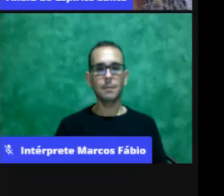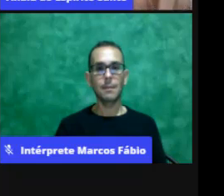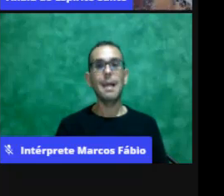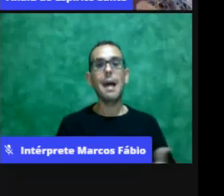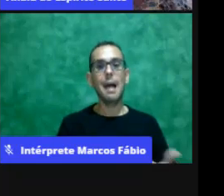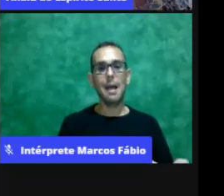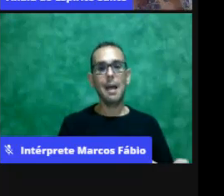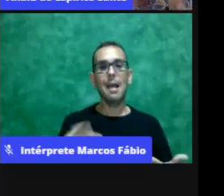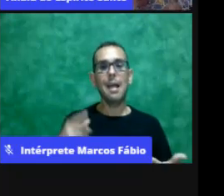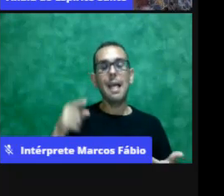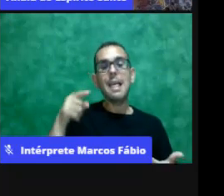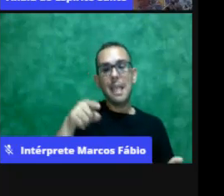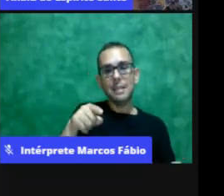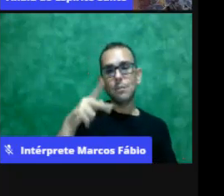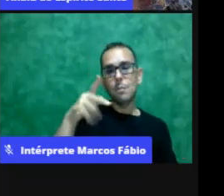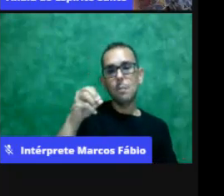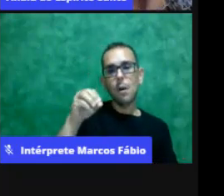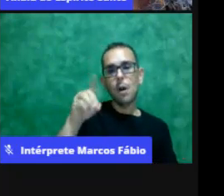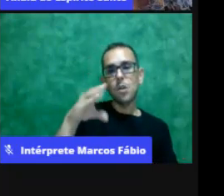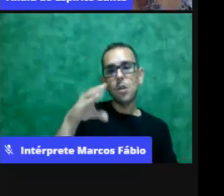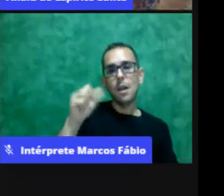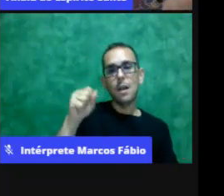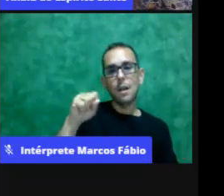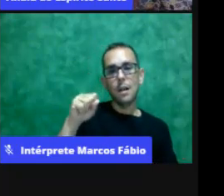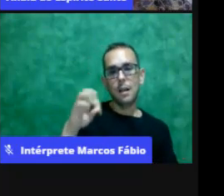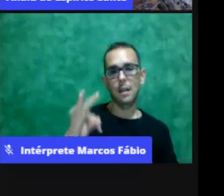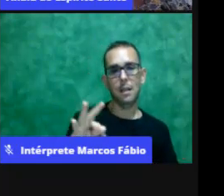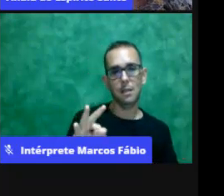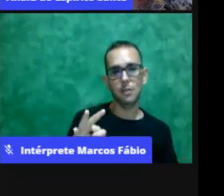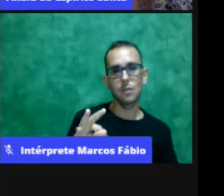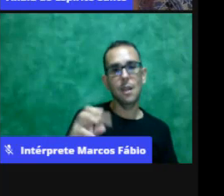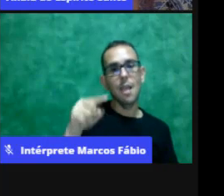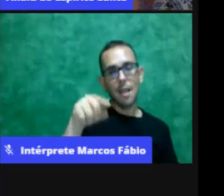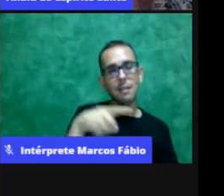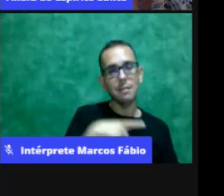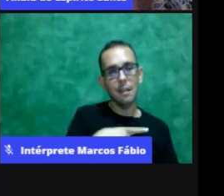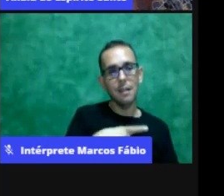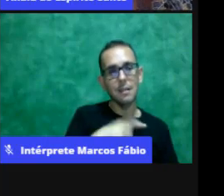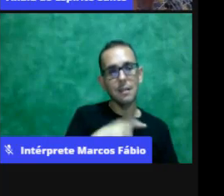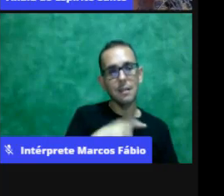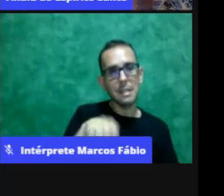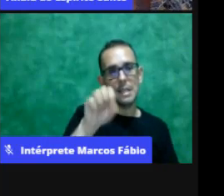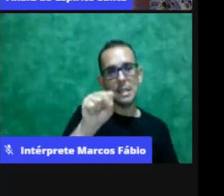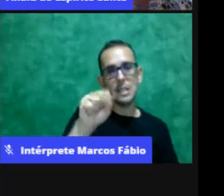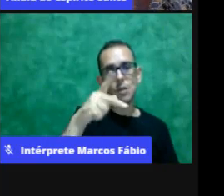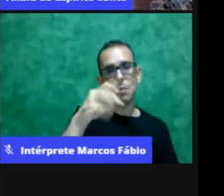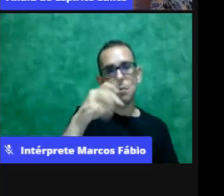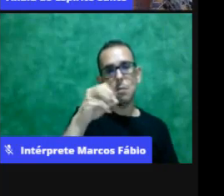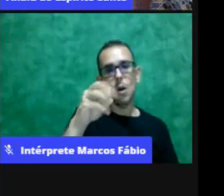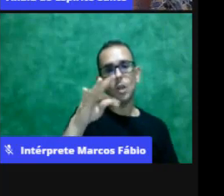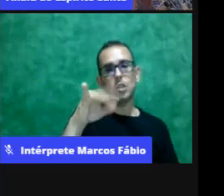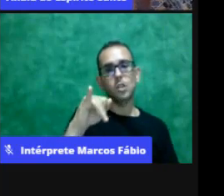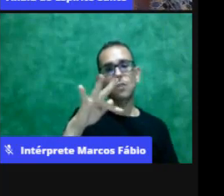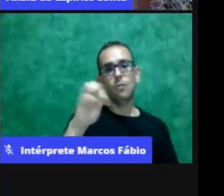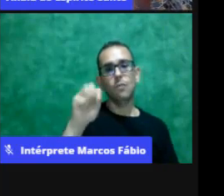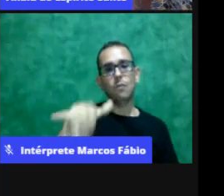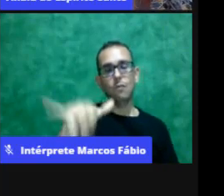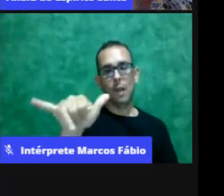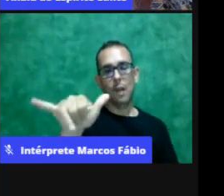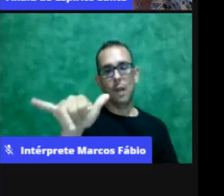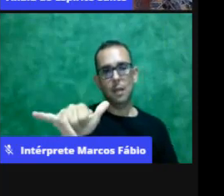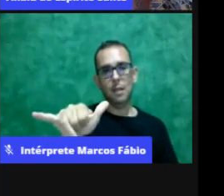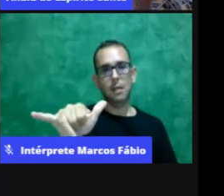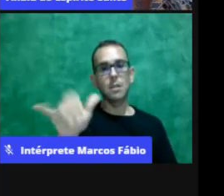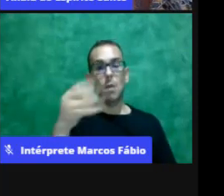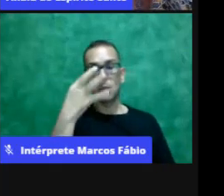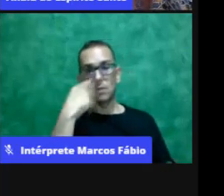Aí esse podcast, ele tem lá no Spotify, eu coloquei aqui o link, né, que depois vocês podem ver. Pode